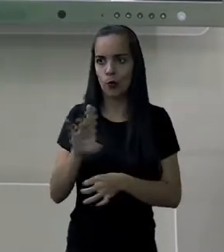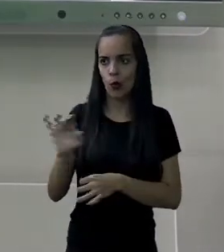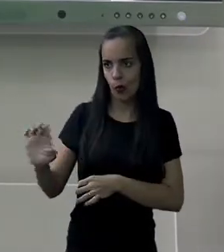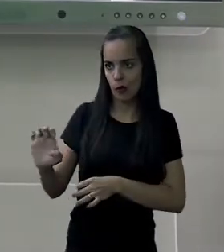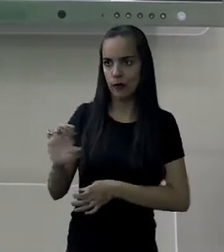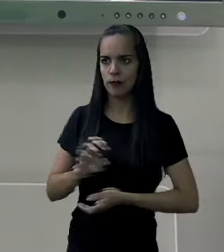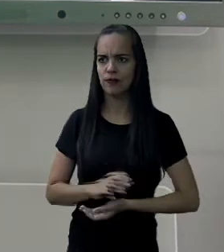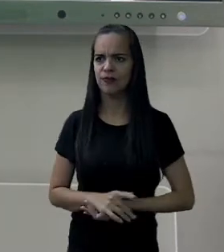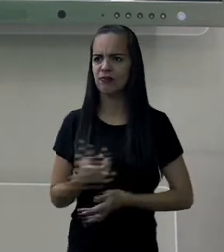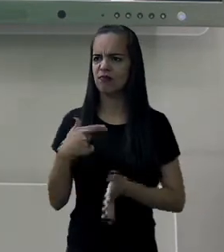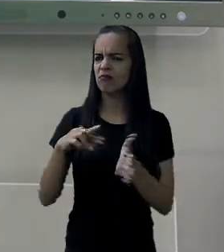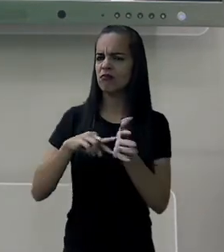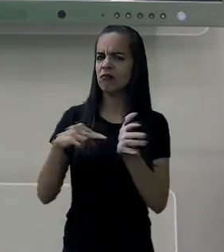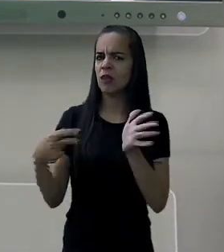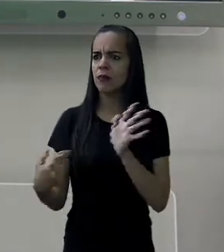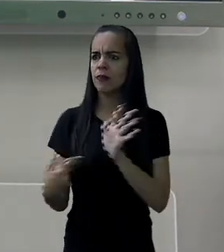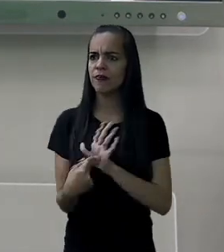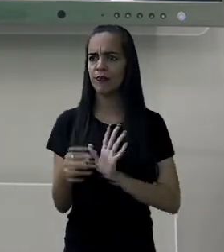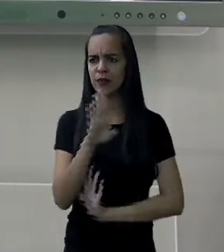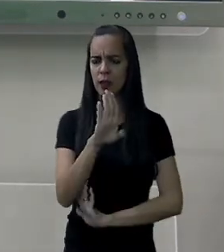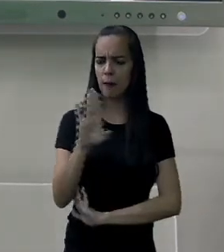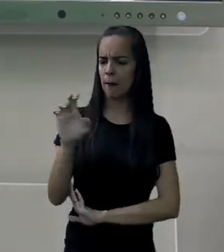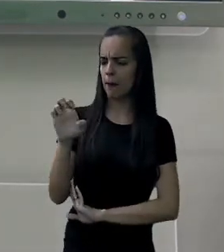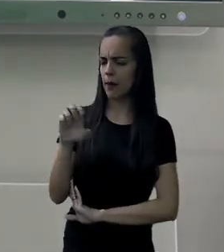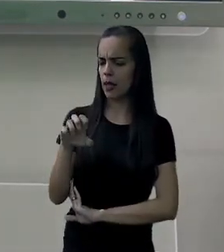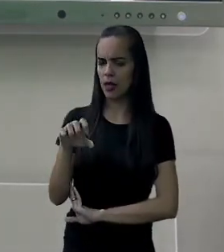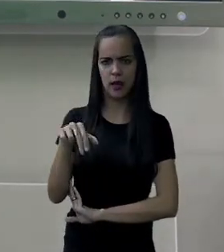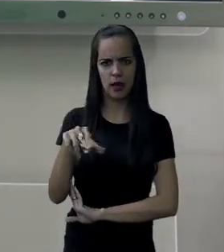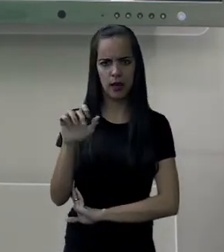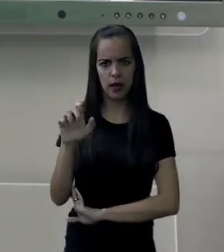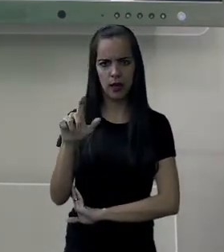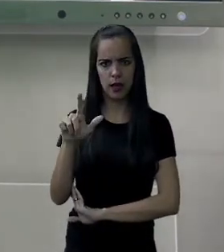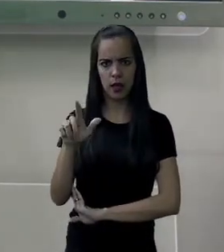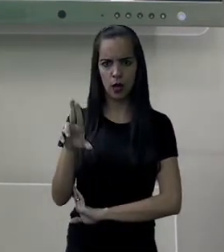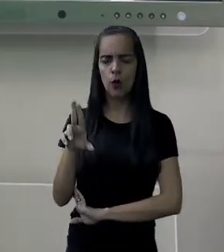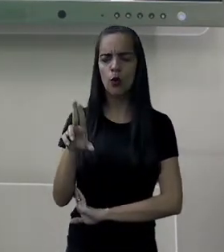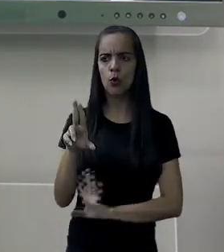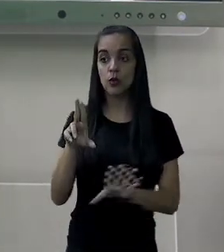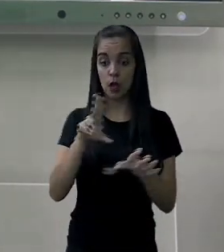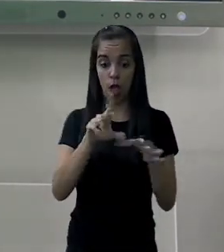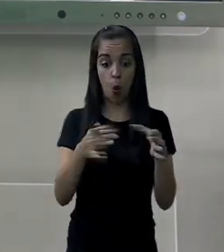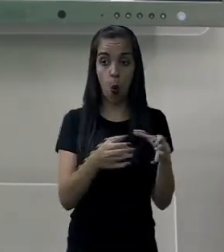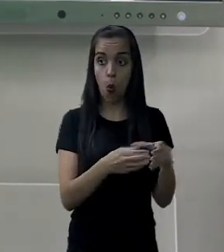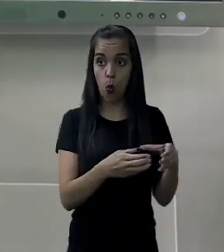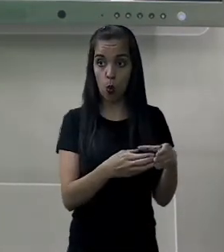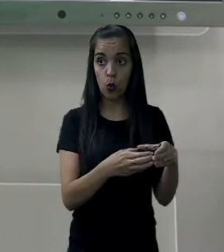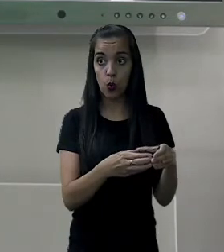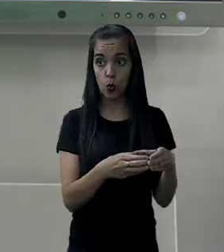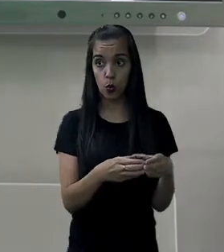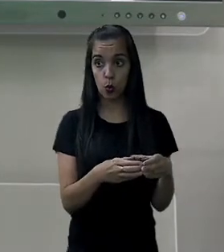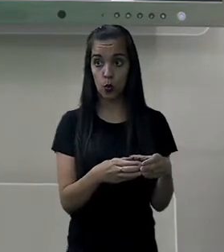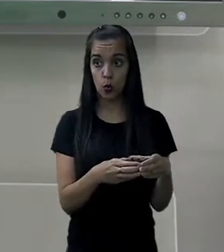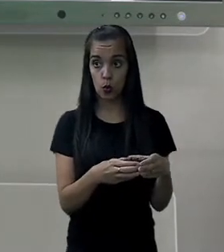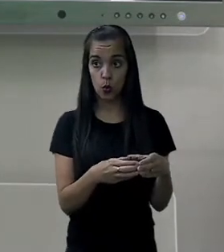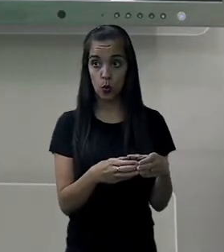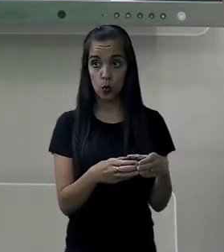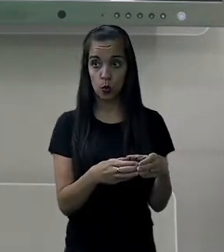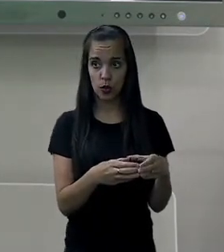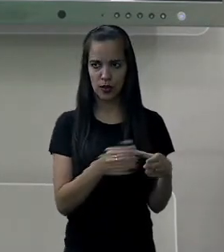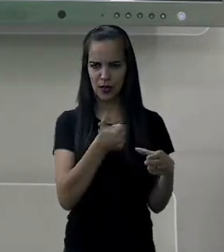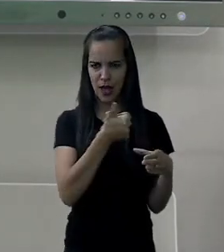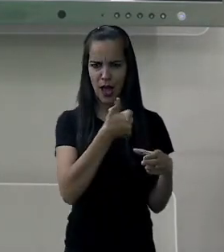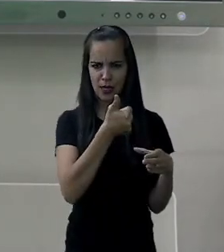Eliane, o que significa isso? Benelux. Benelux é as